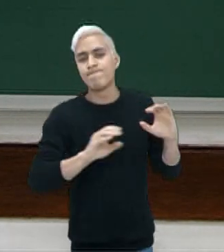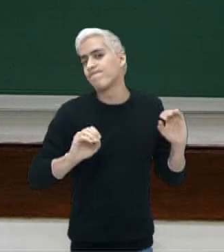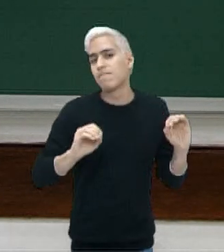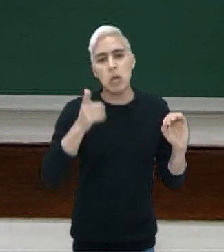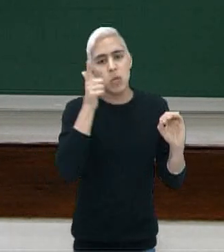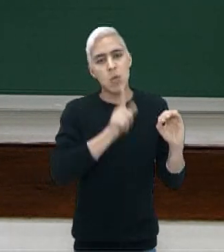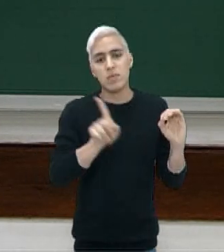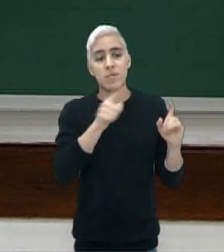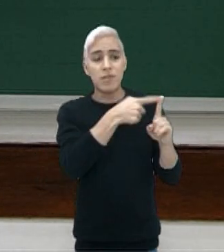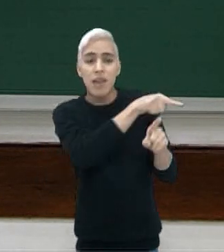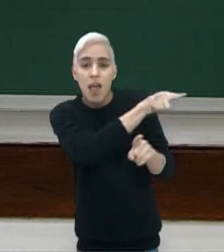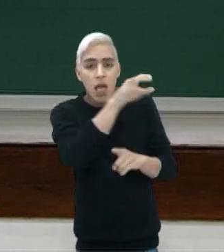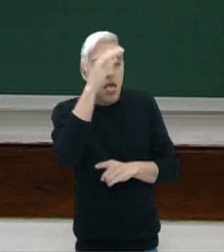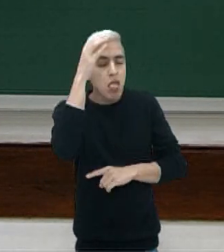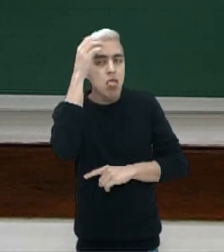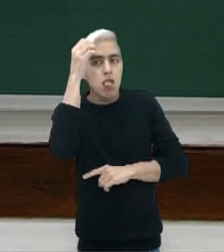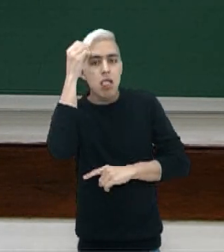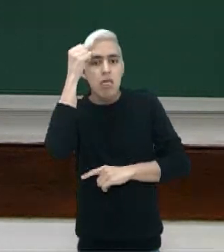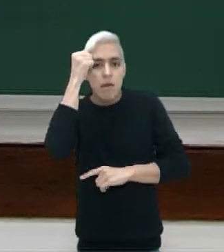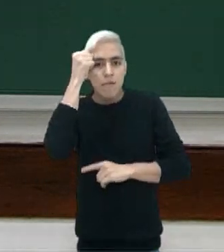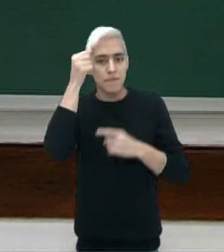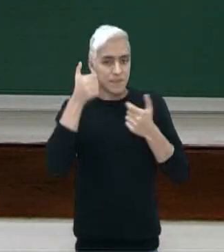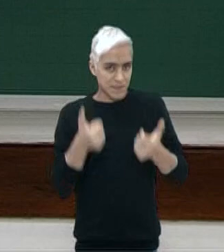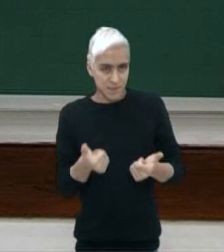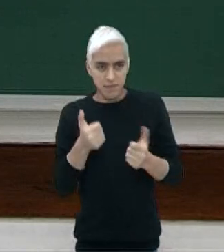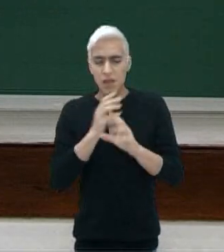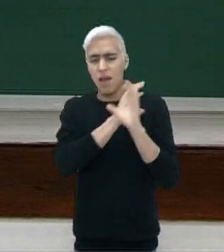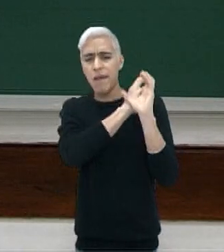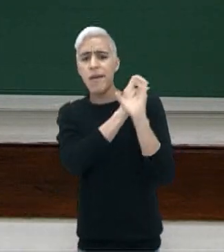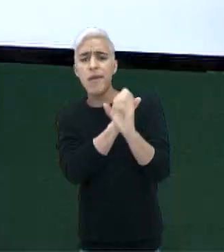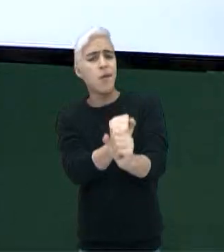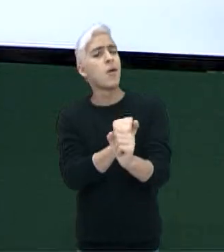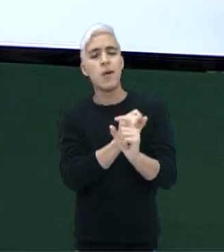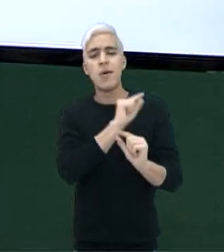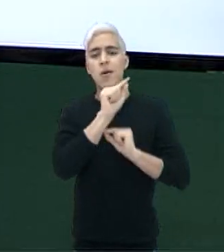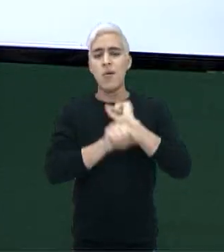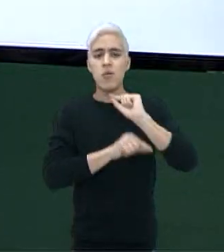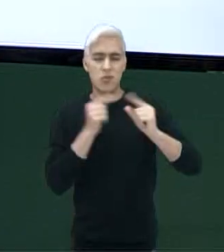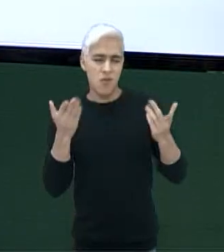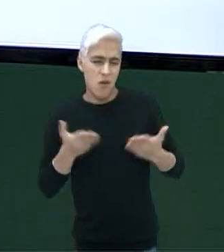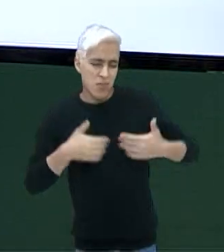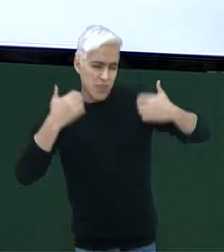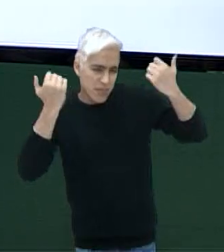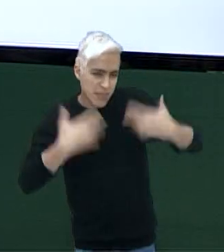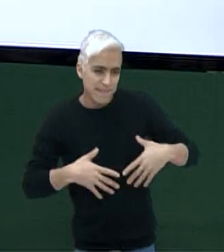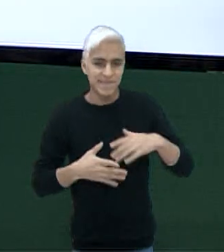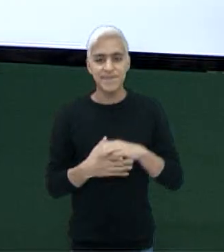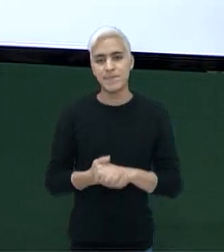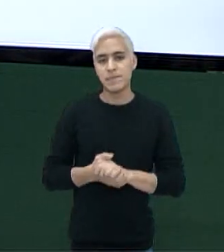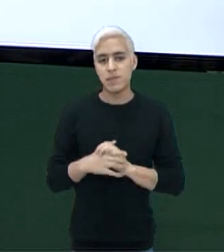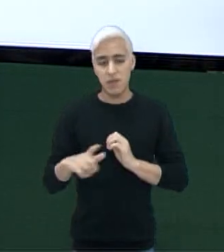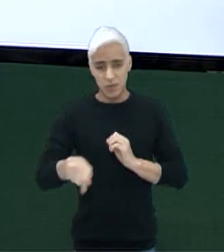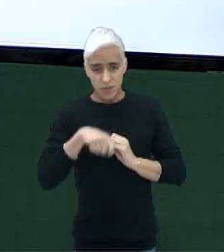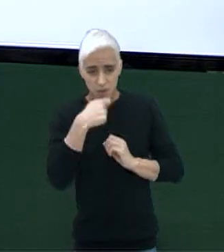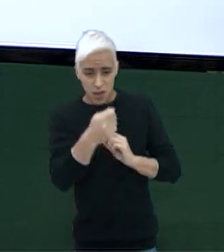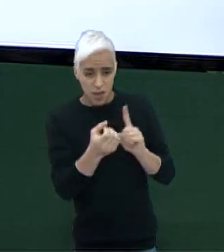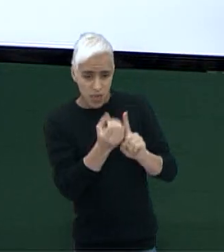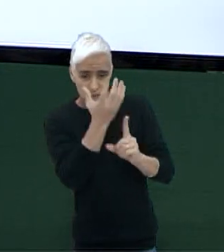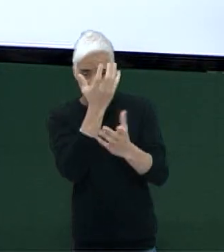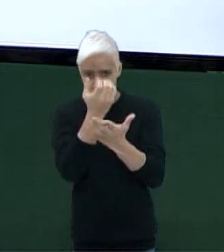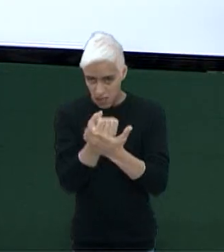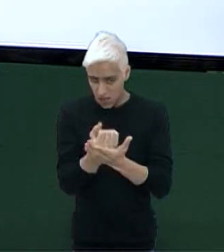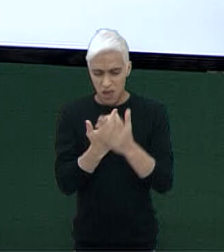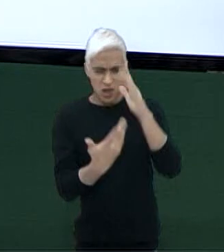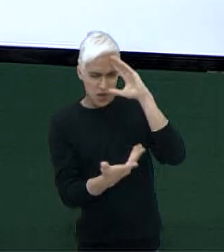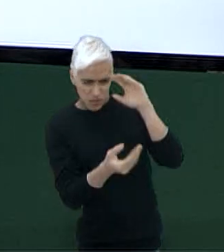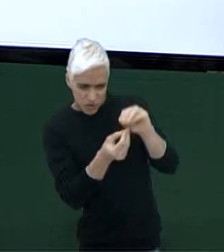tá certo? Ok? E aí, eu vou retomar com você o que a gente discutiu. Nós falamos de biografia,